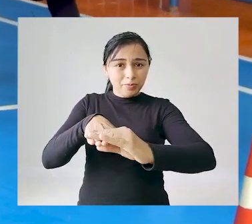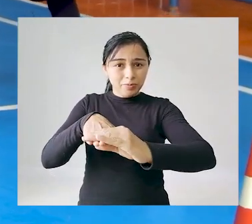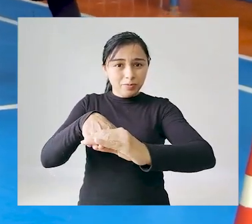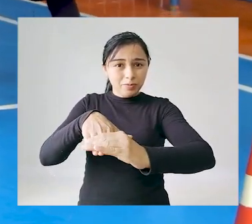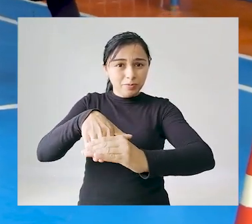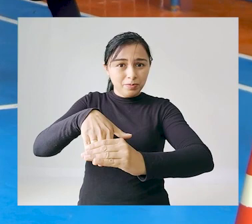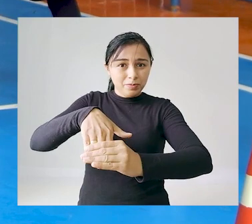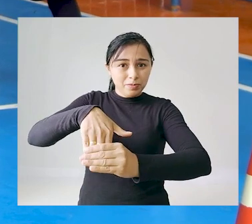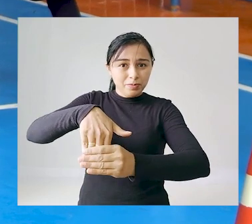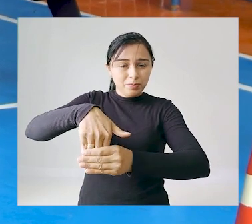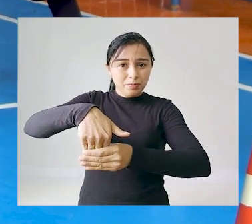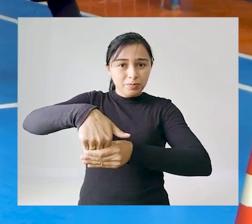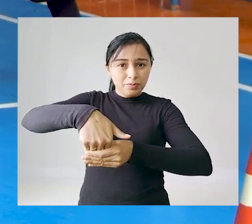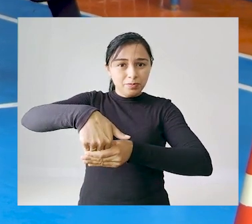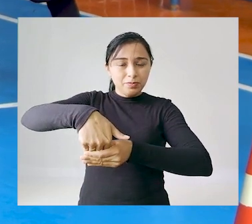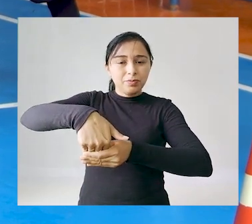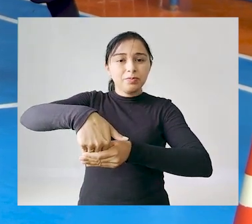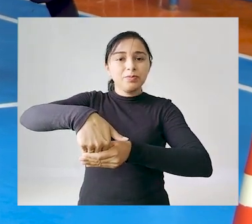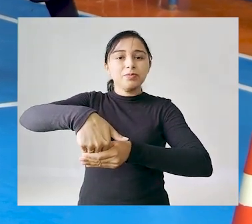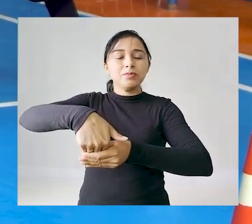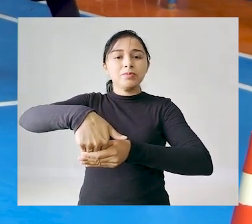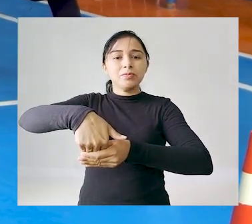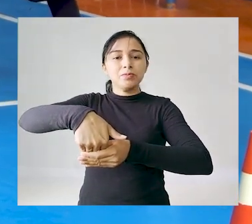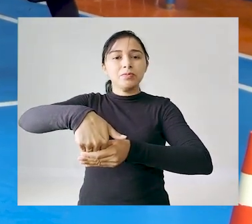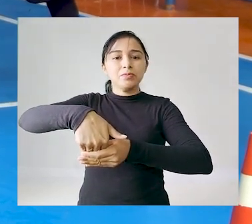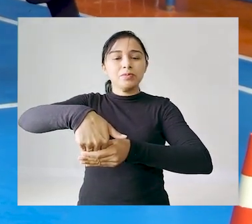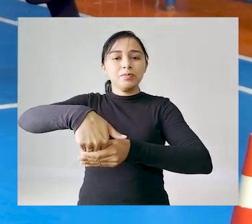pé. Isso, mantém o equilíbrio.